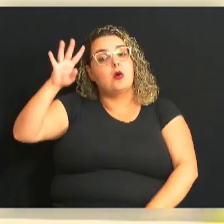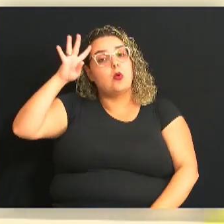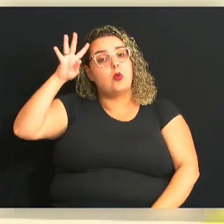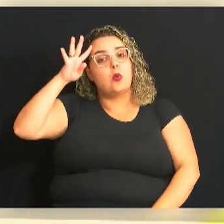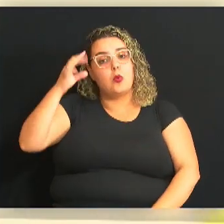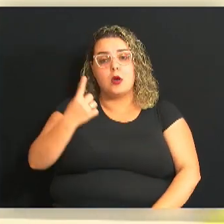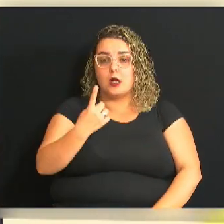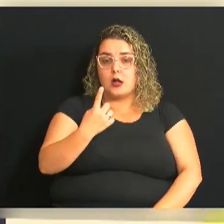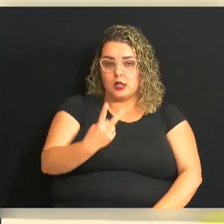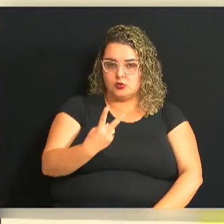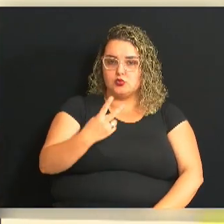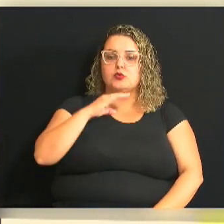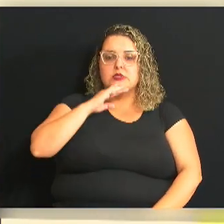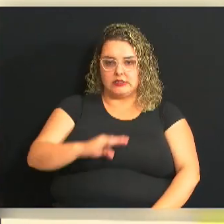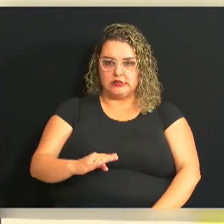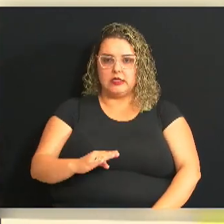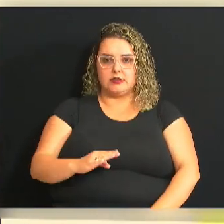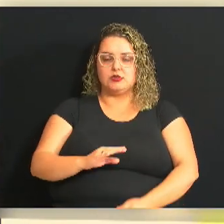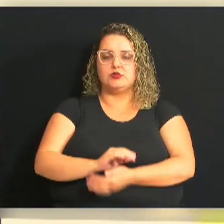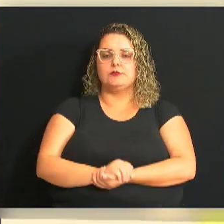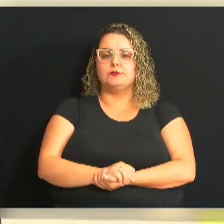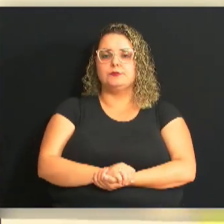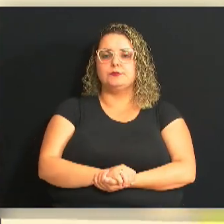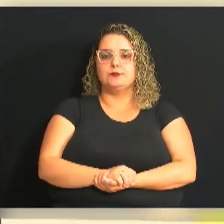às 14h.